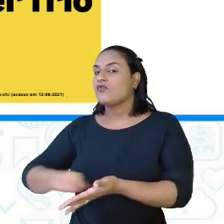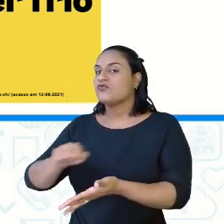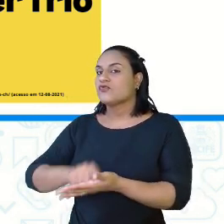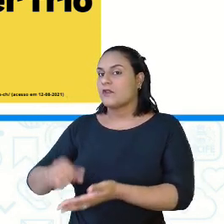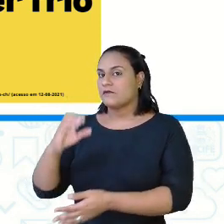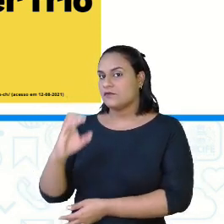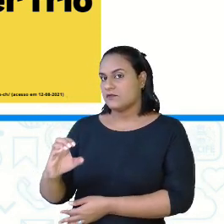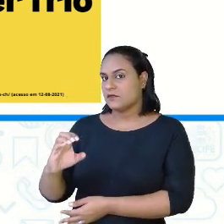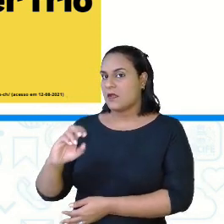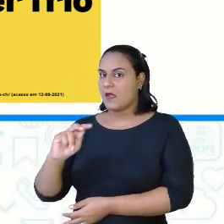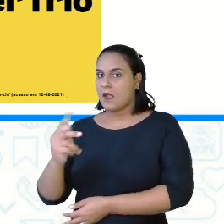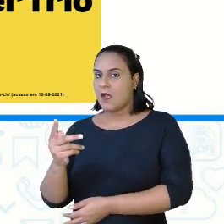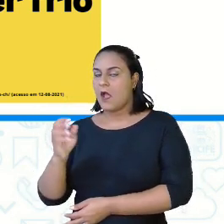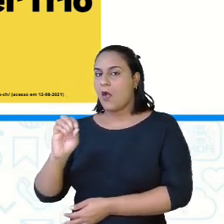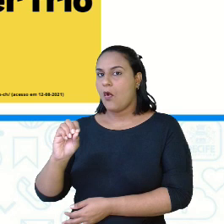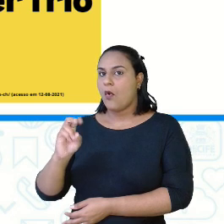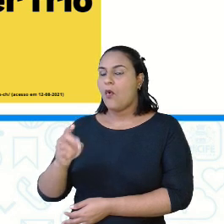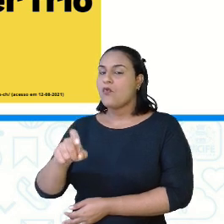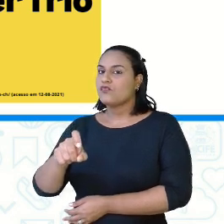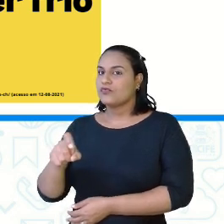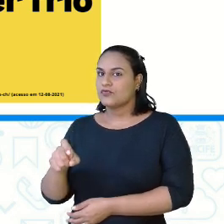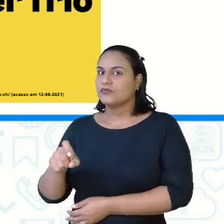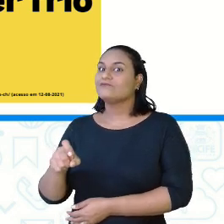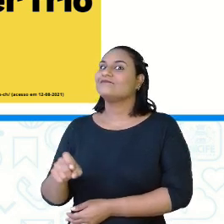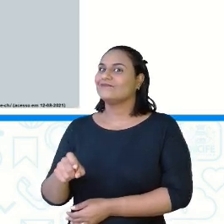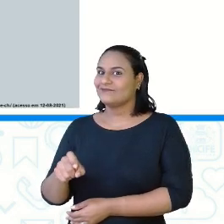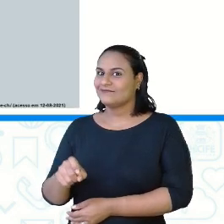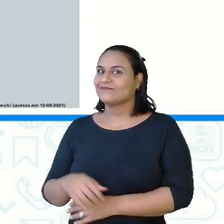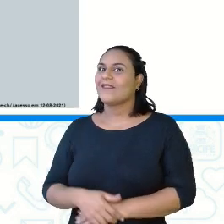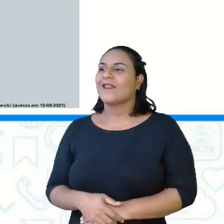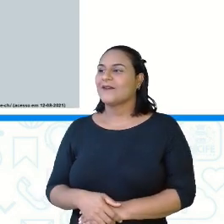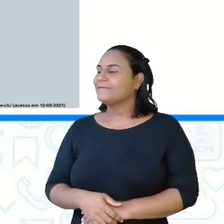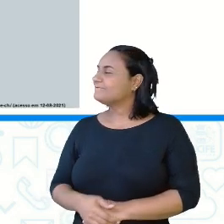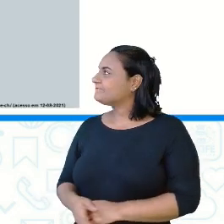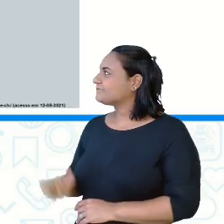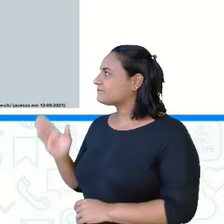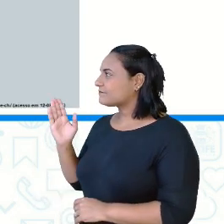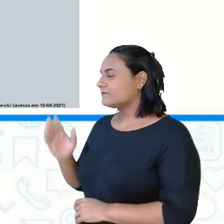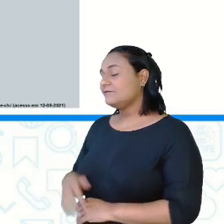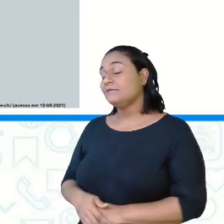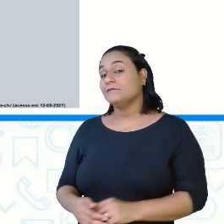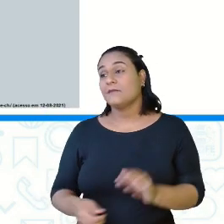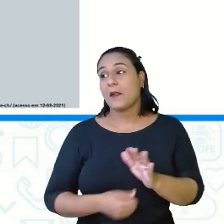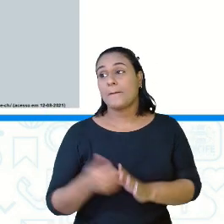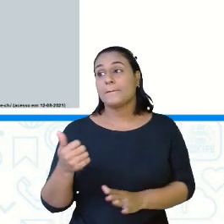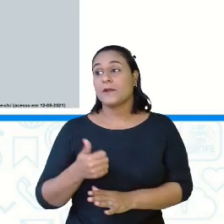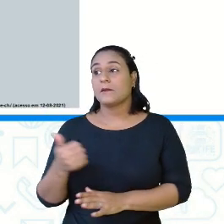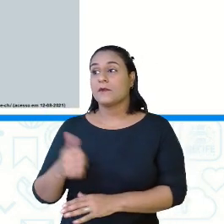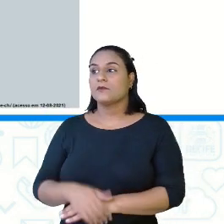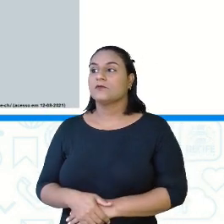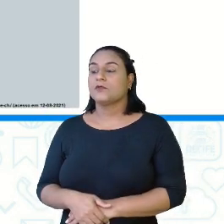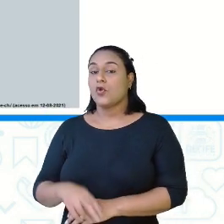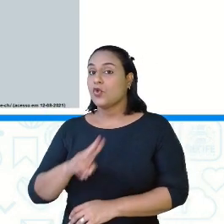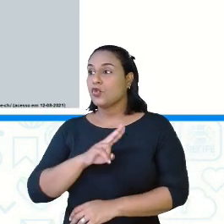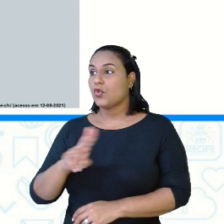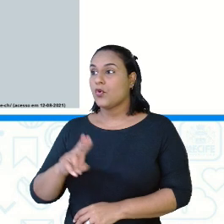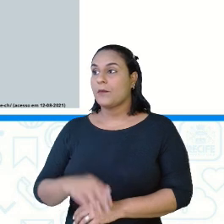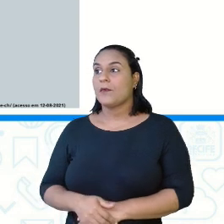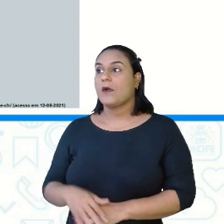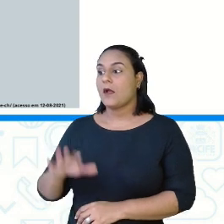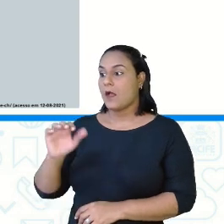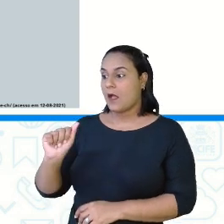CH. Então, a gente vai voltar lá para o início e vamos completar a nossa receita. Primeiro, com o nome do bolo. Bolo